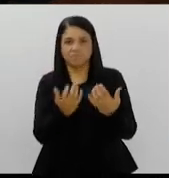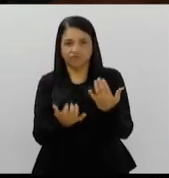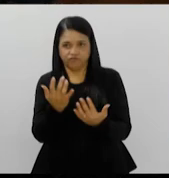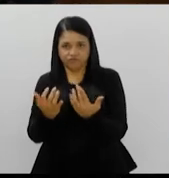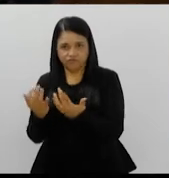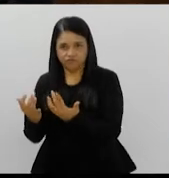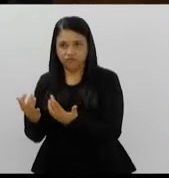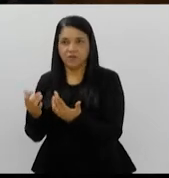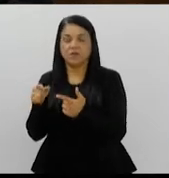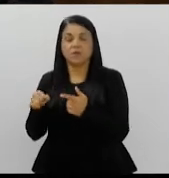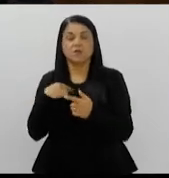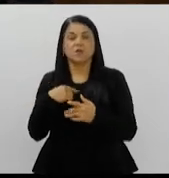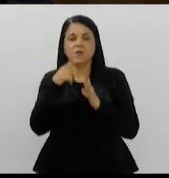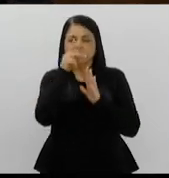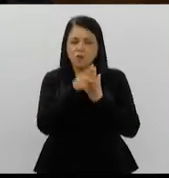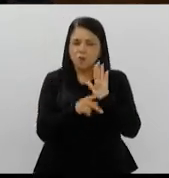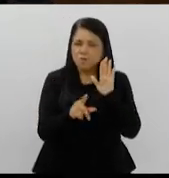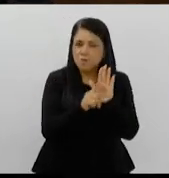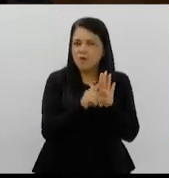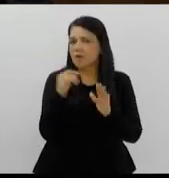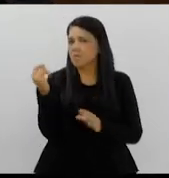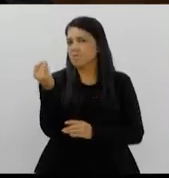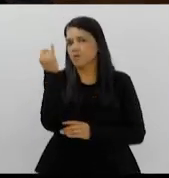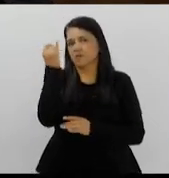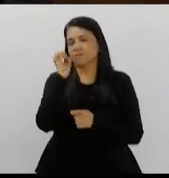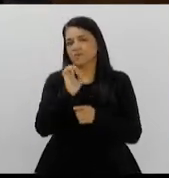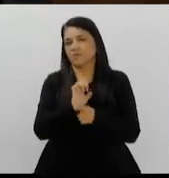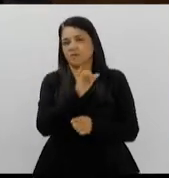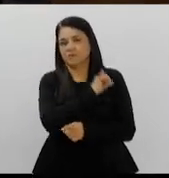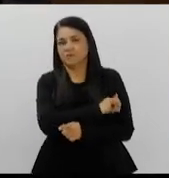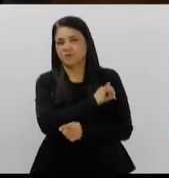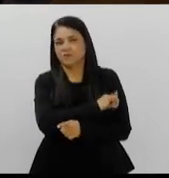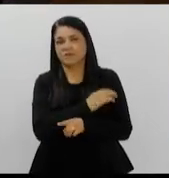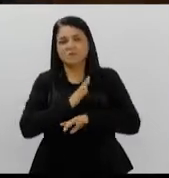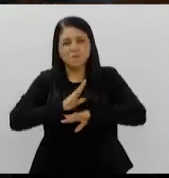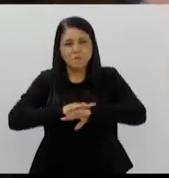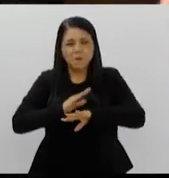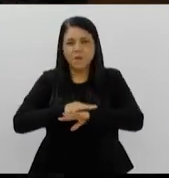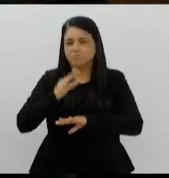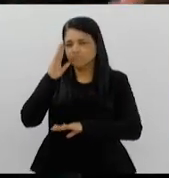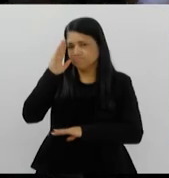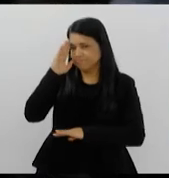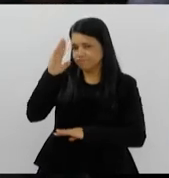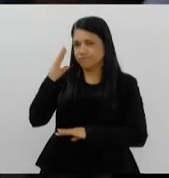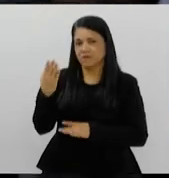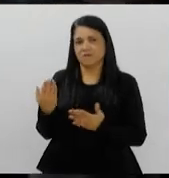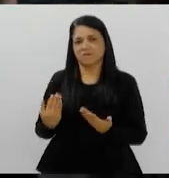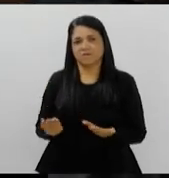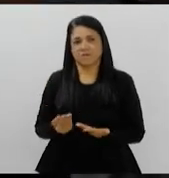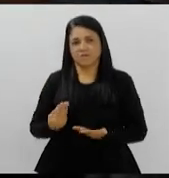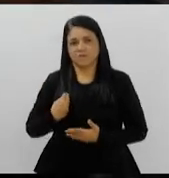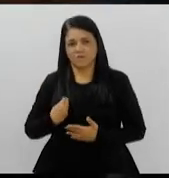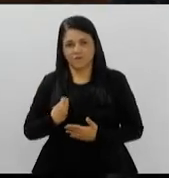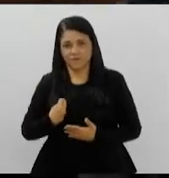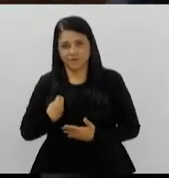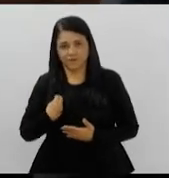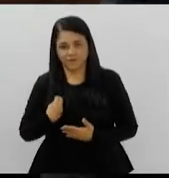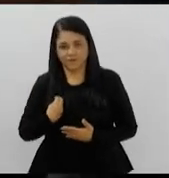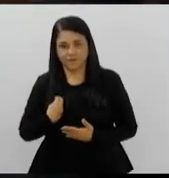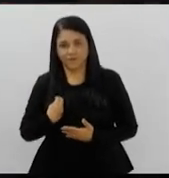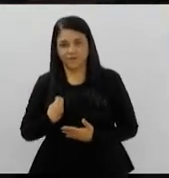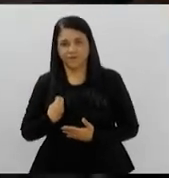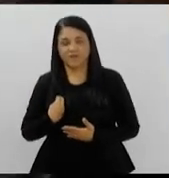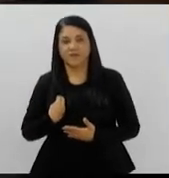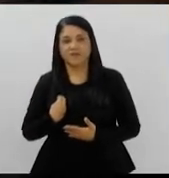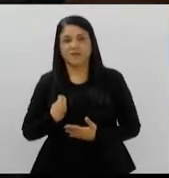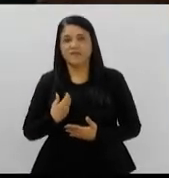de lei para o Estado do Rio de Janeiro, principalmente nesse momento que nós estamos vivendo, desses, mais do